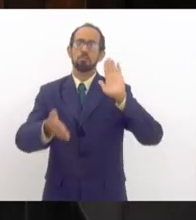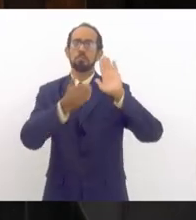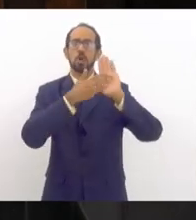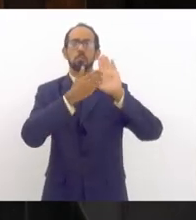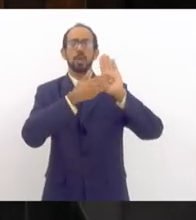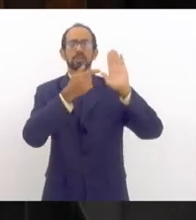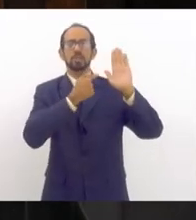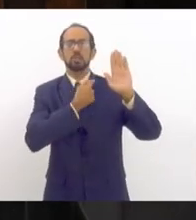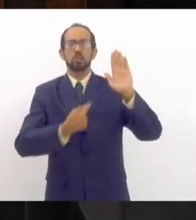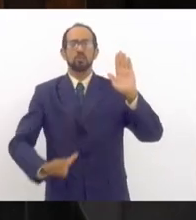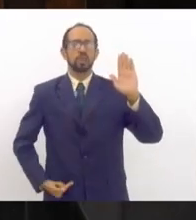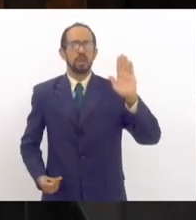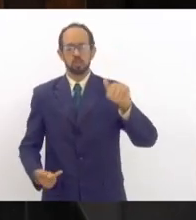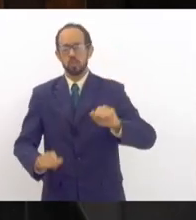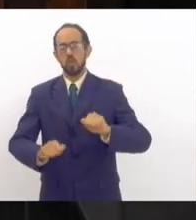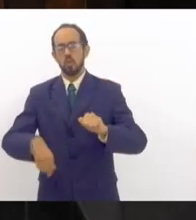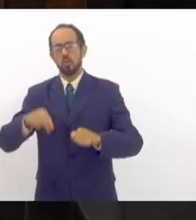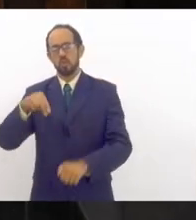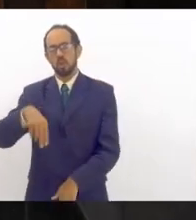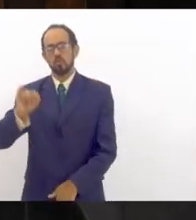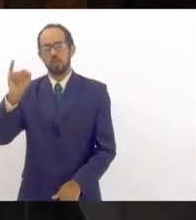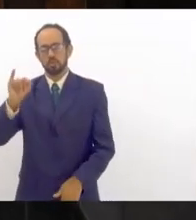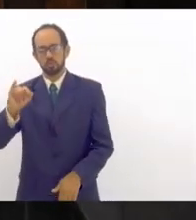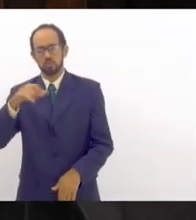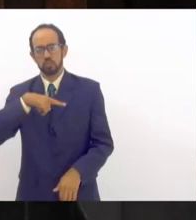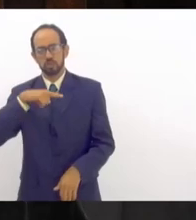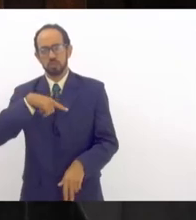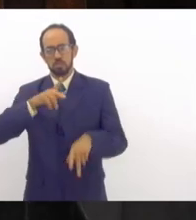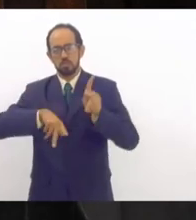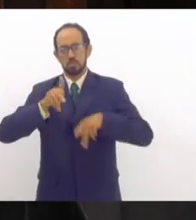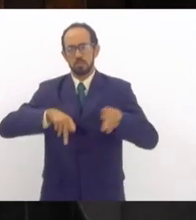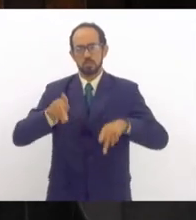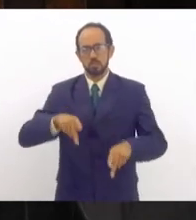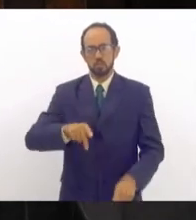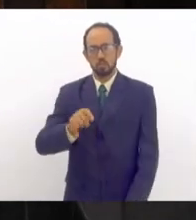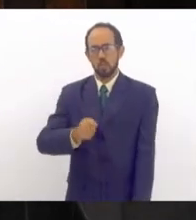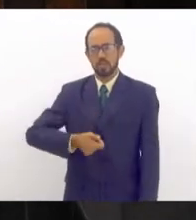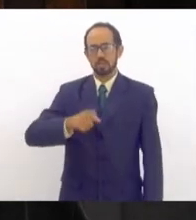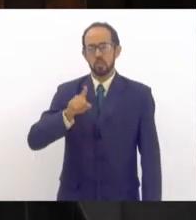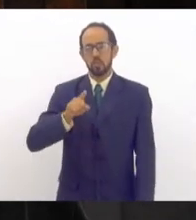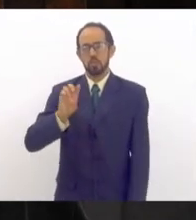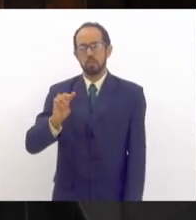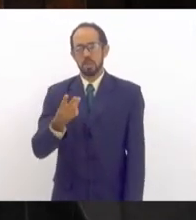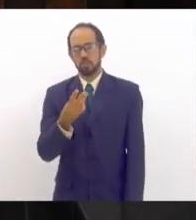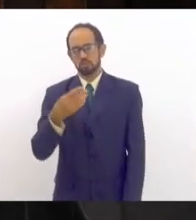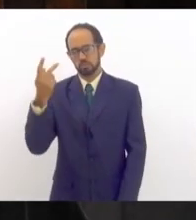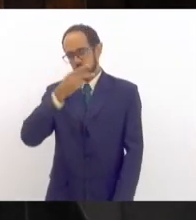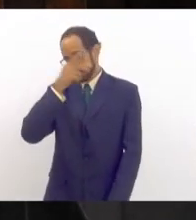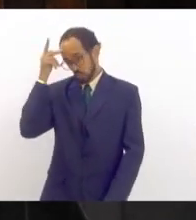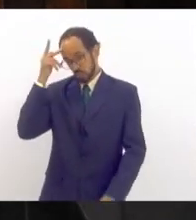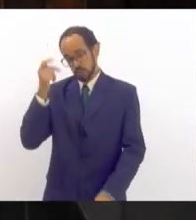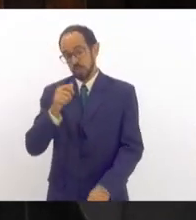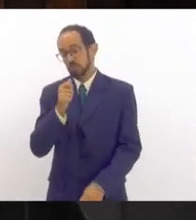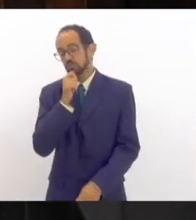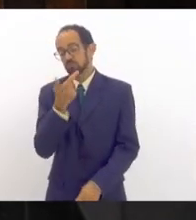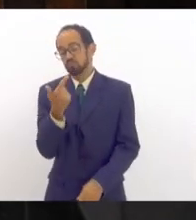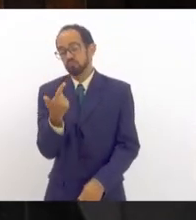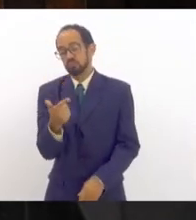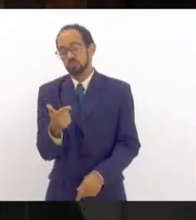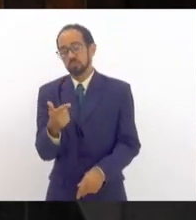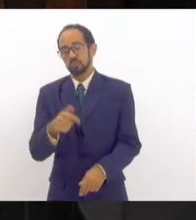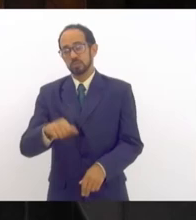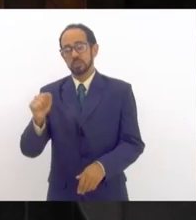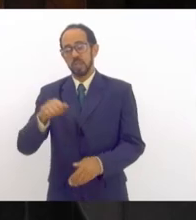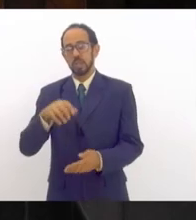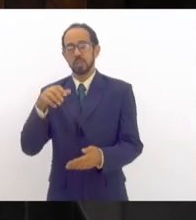governador Nova Iguaçu uma população de quase um milhão de pessoas e não tem um Batalhão